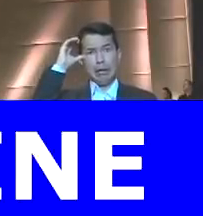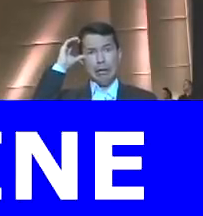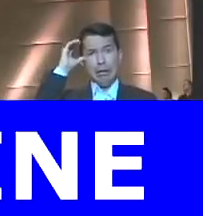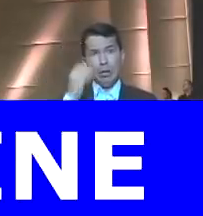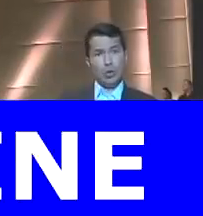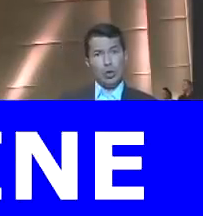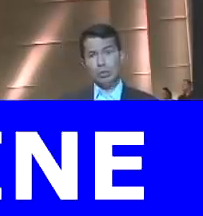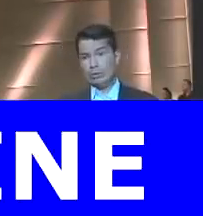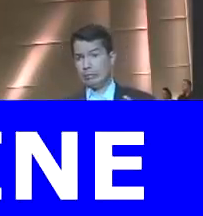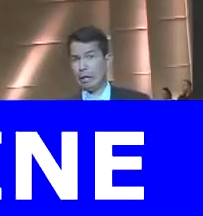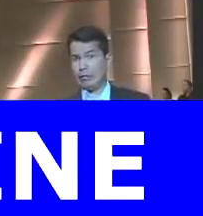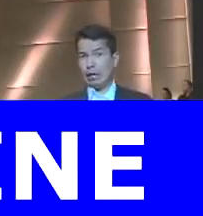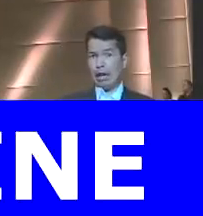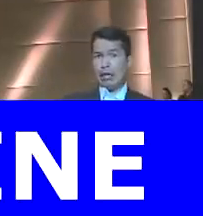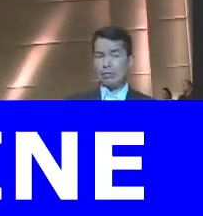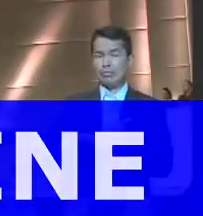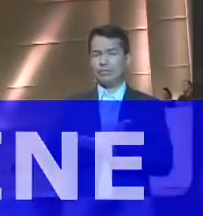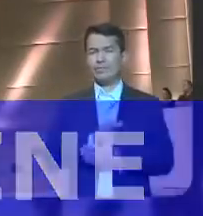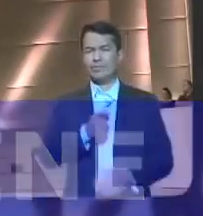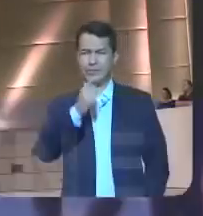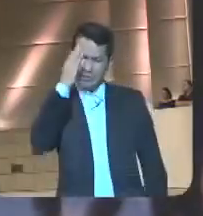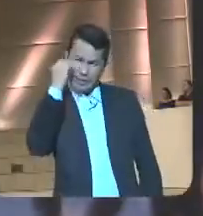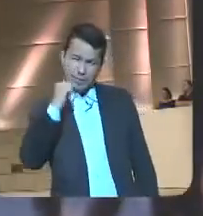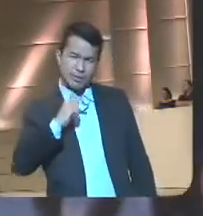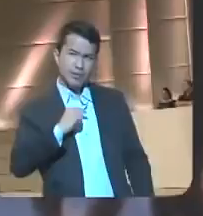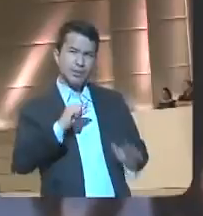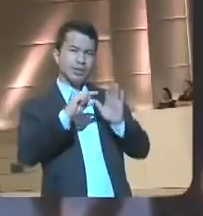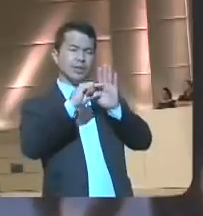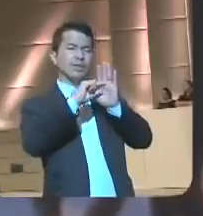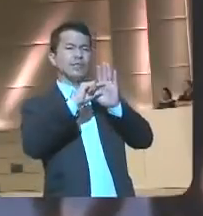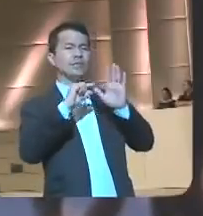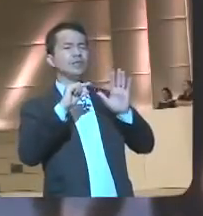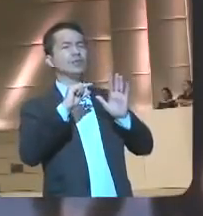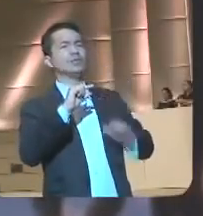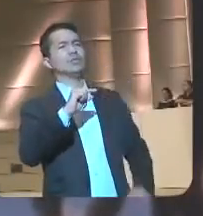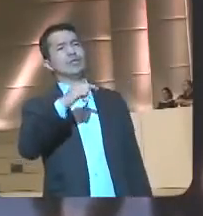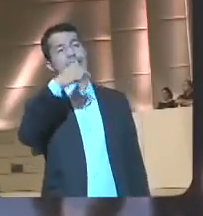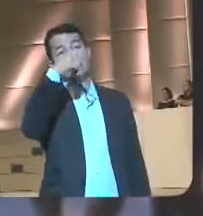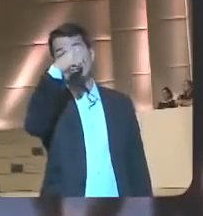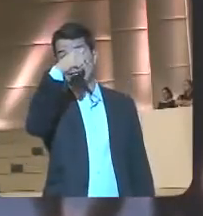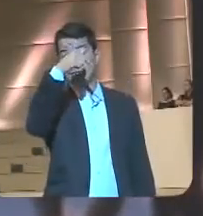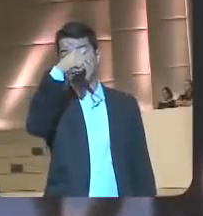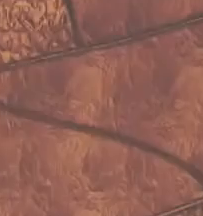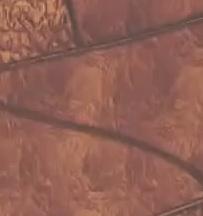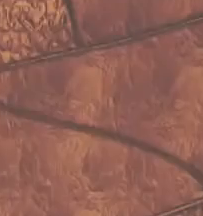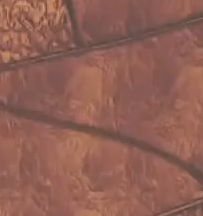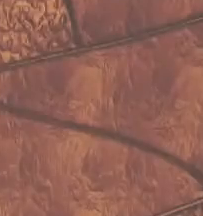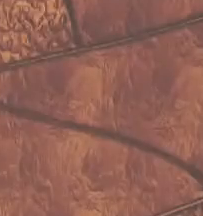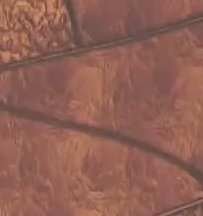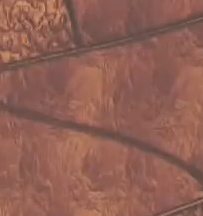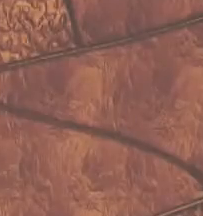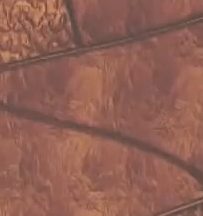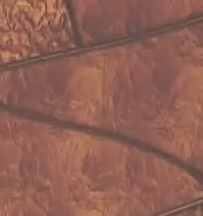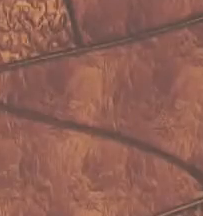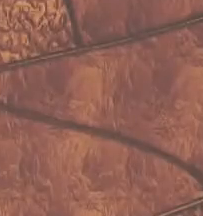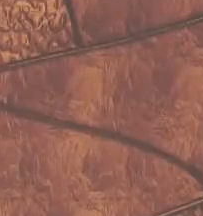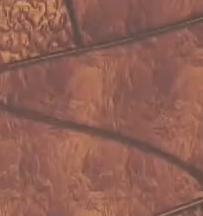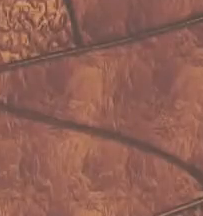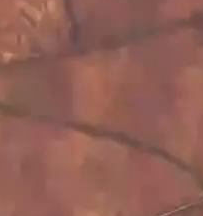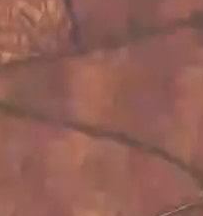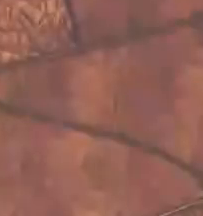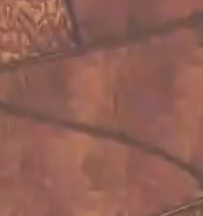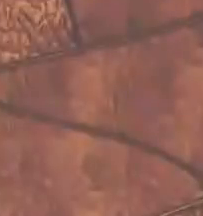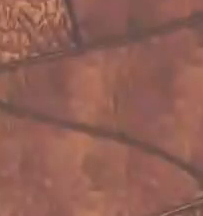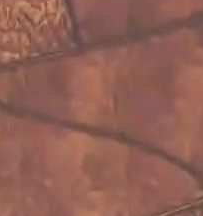no versículo 16 no versículo 7 do capítulo 16 isso do livro de salmos assim eu louvo a deus o